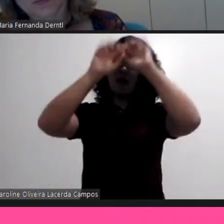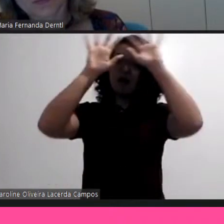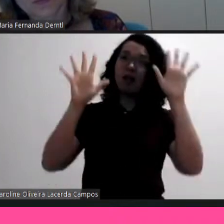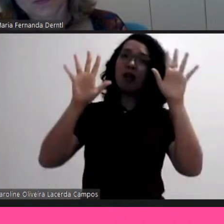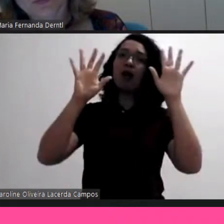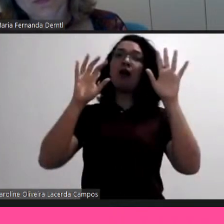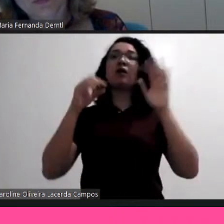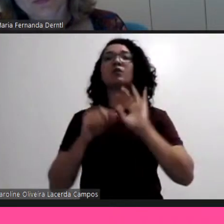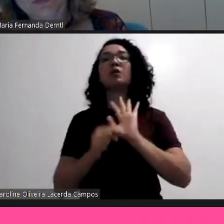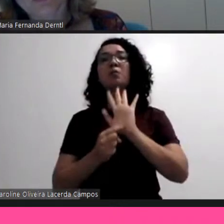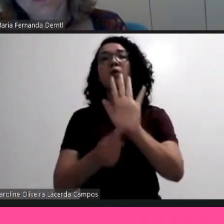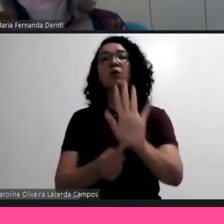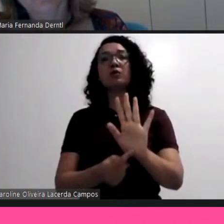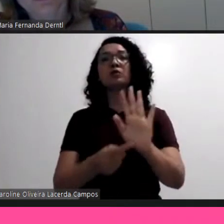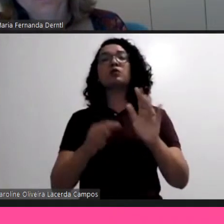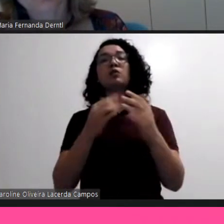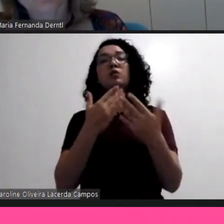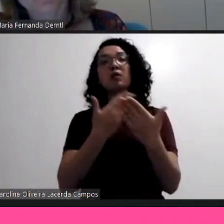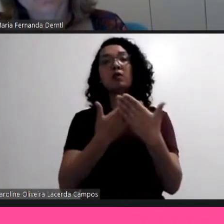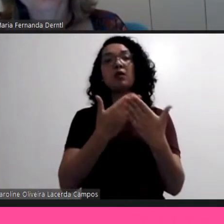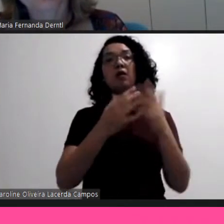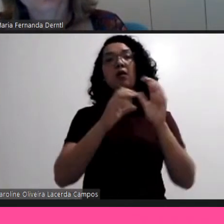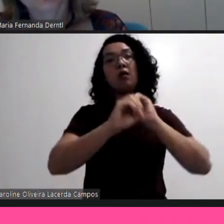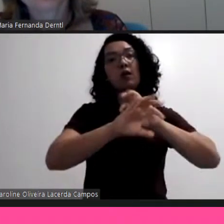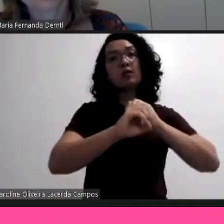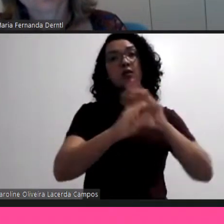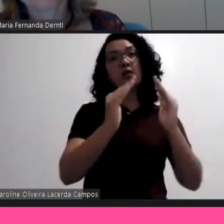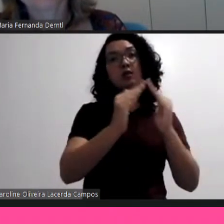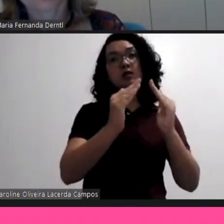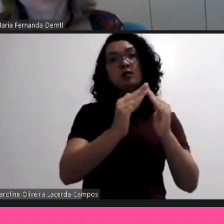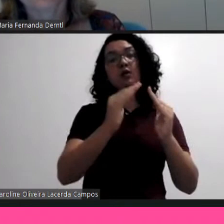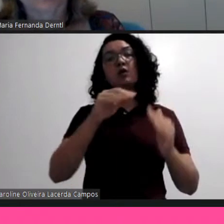with the African, modern, and Brazilian influences.